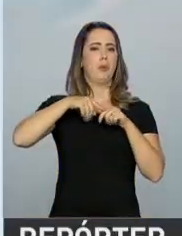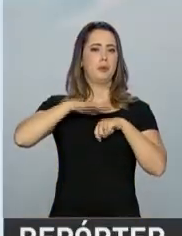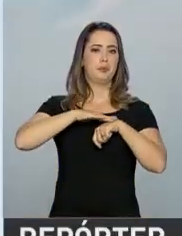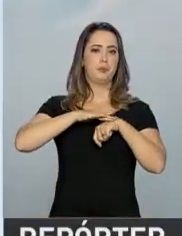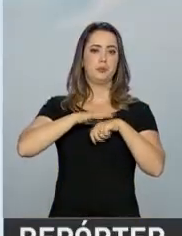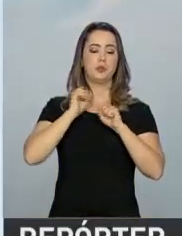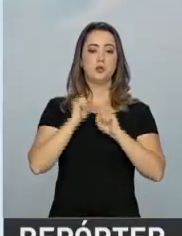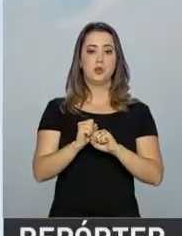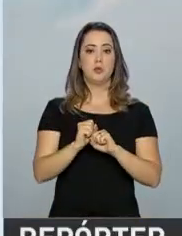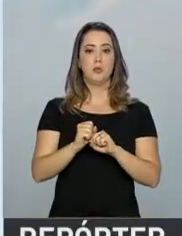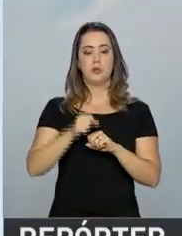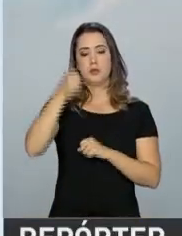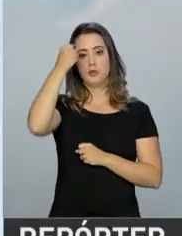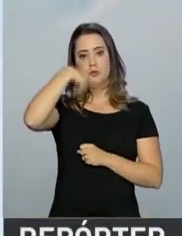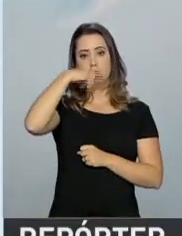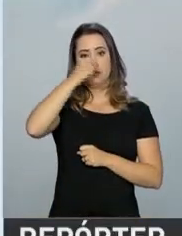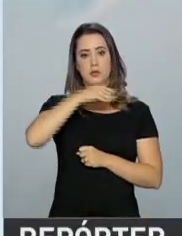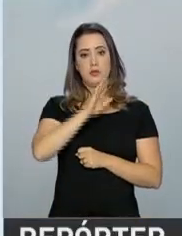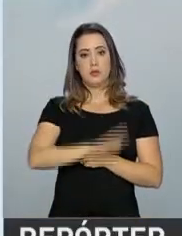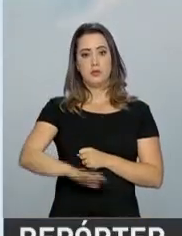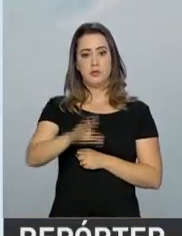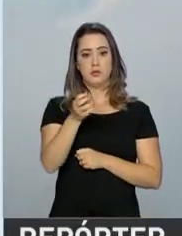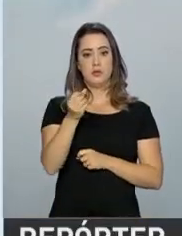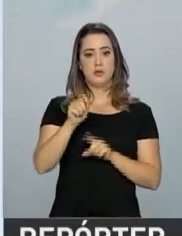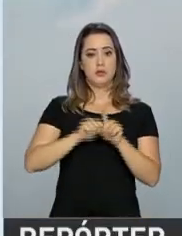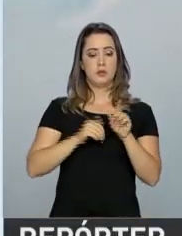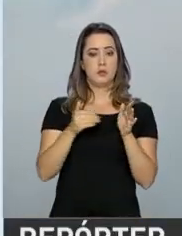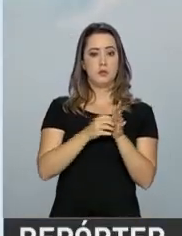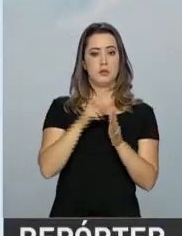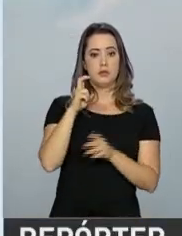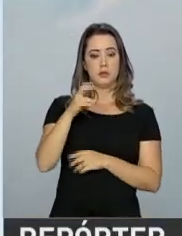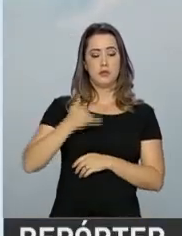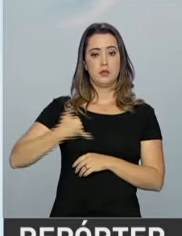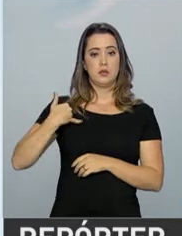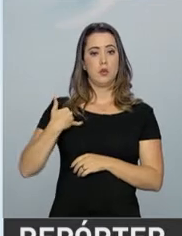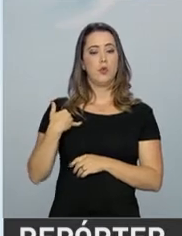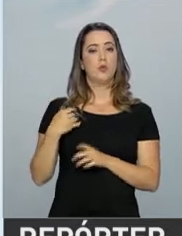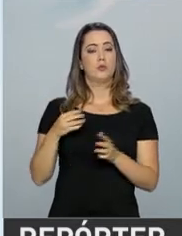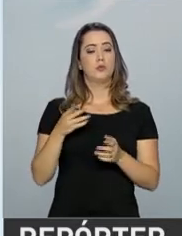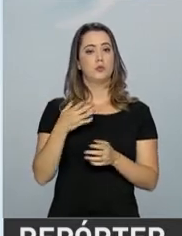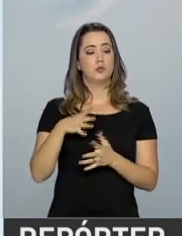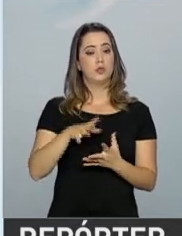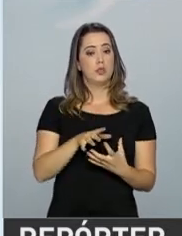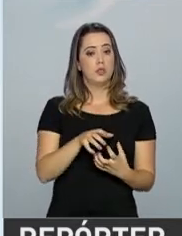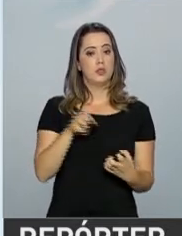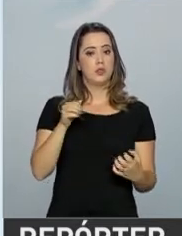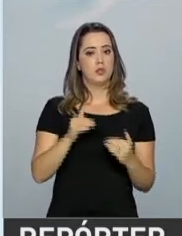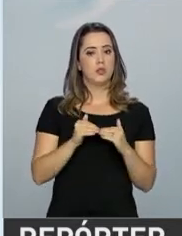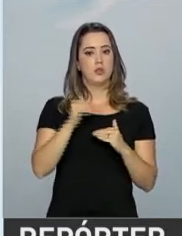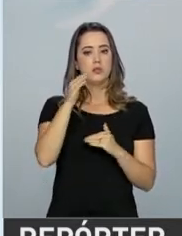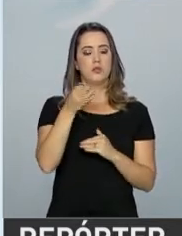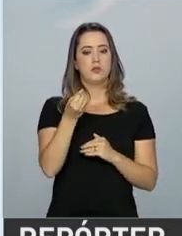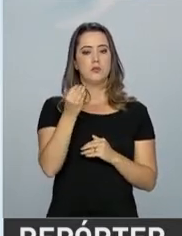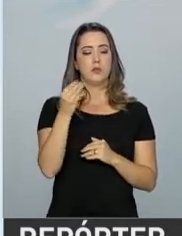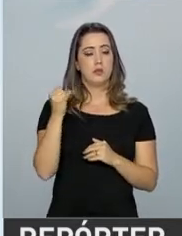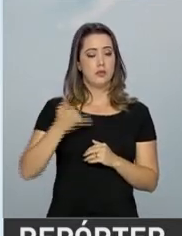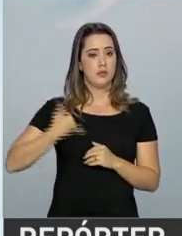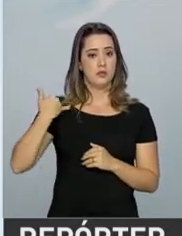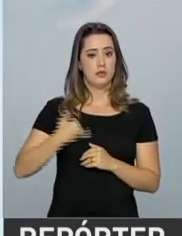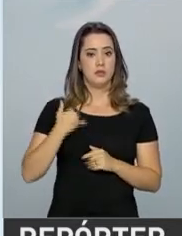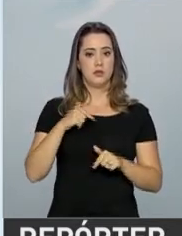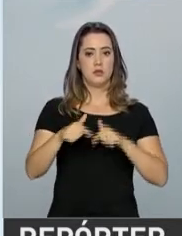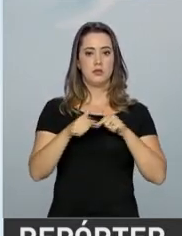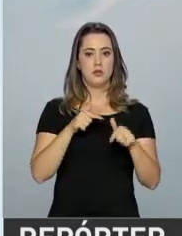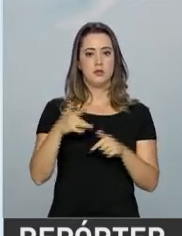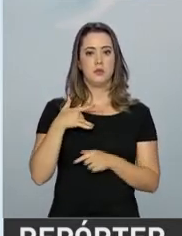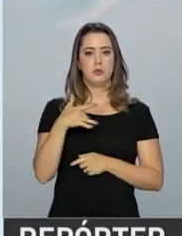vacinar crianças de 6 meses a 5 anos incompletos idosos acima de 60 anos trabalhadores